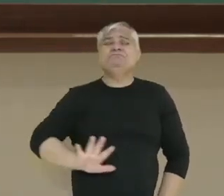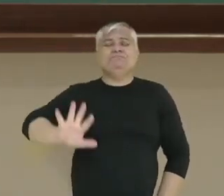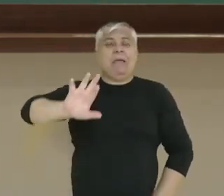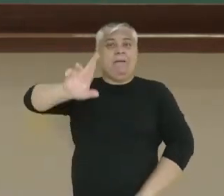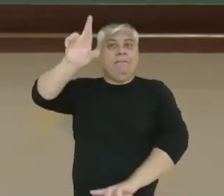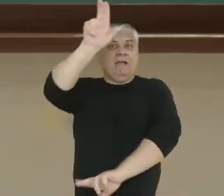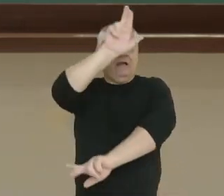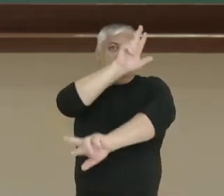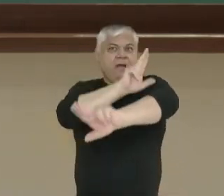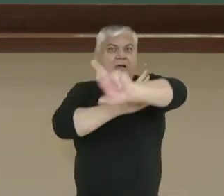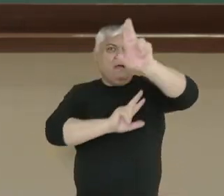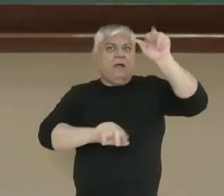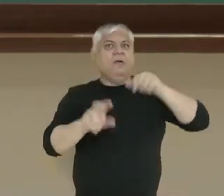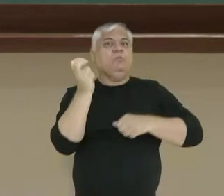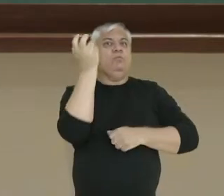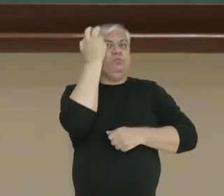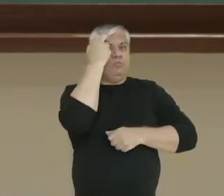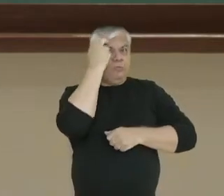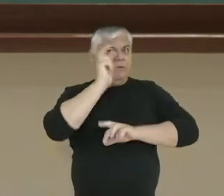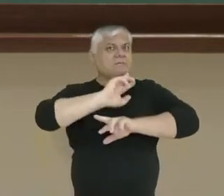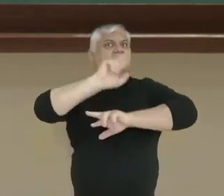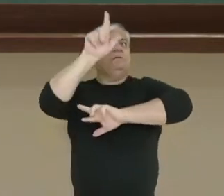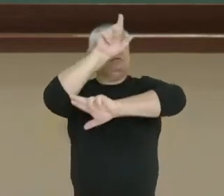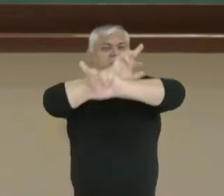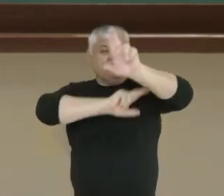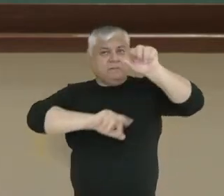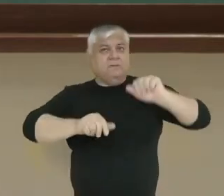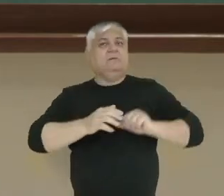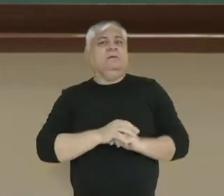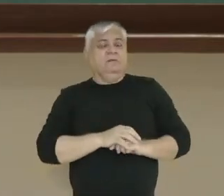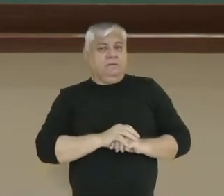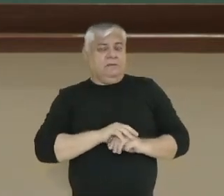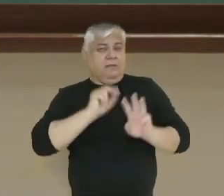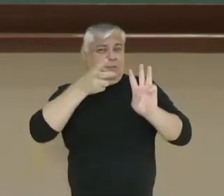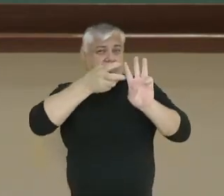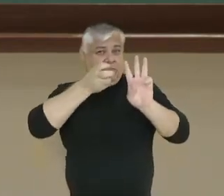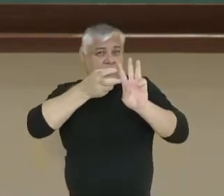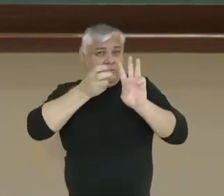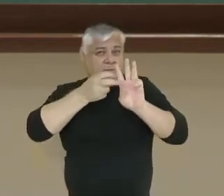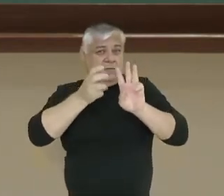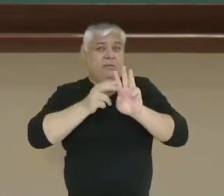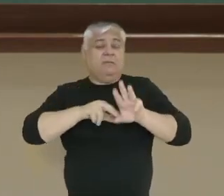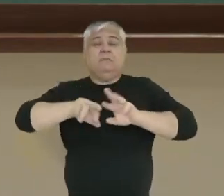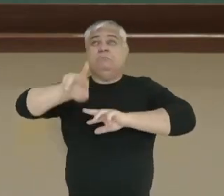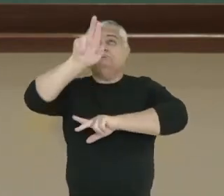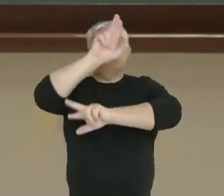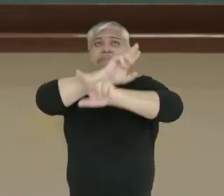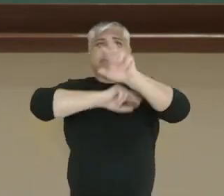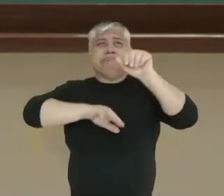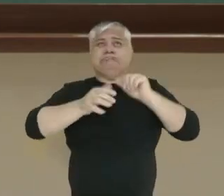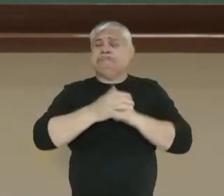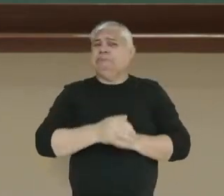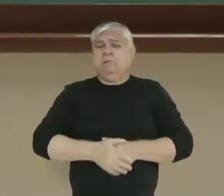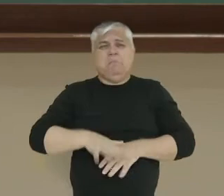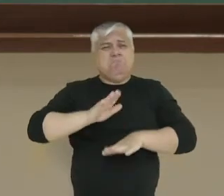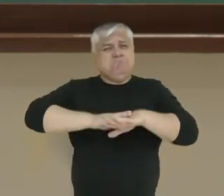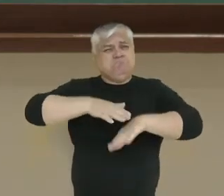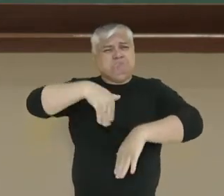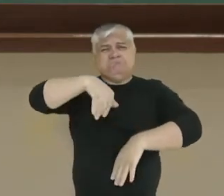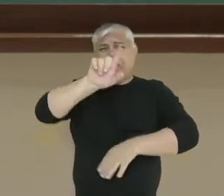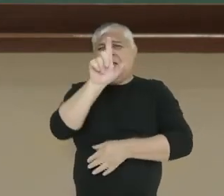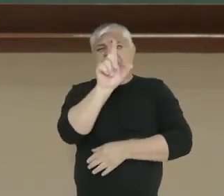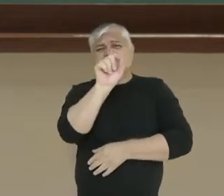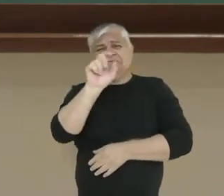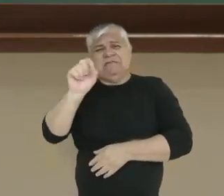diversidade cultural. Isso porque essas, né, hoje são centenas, né,